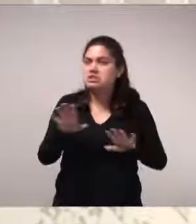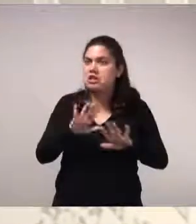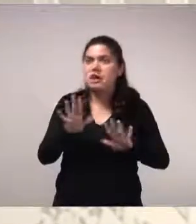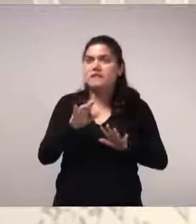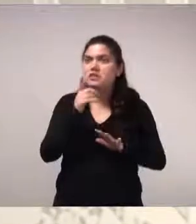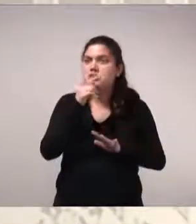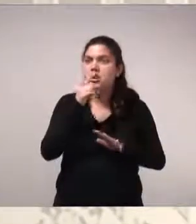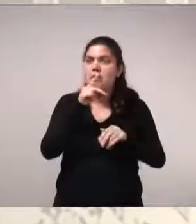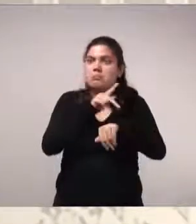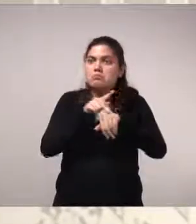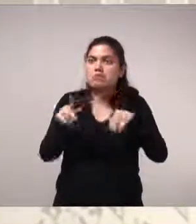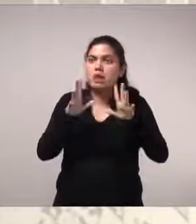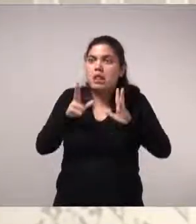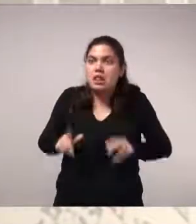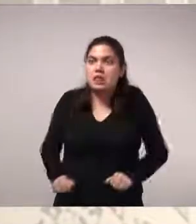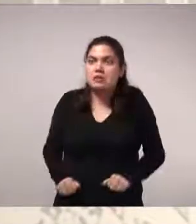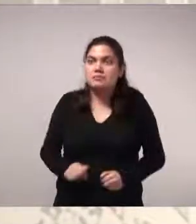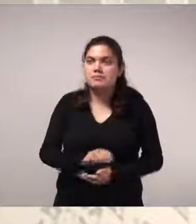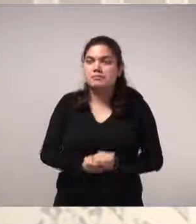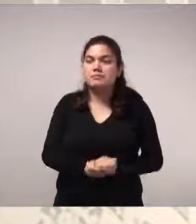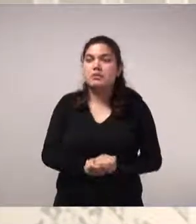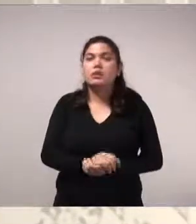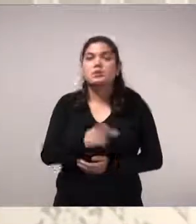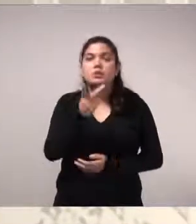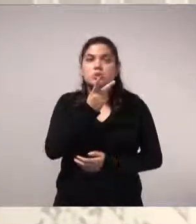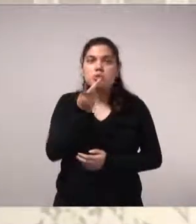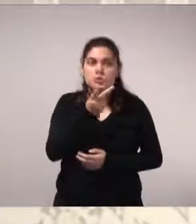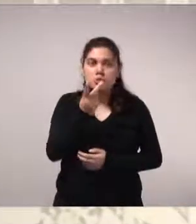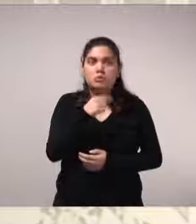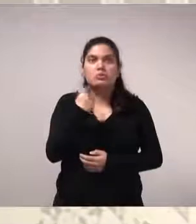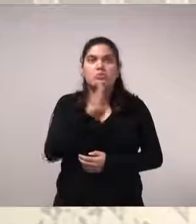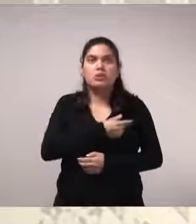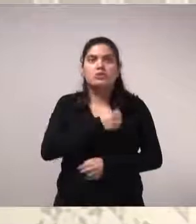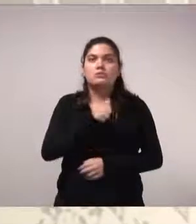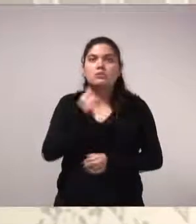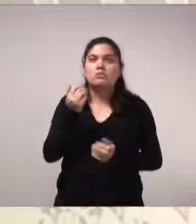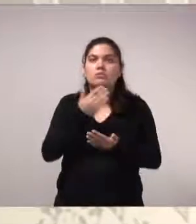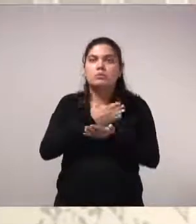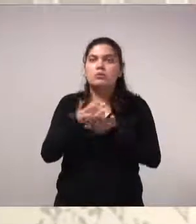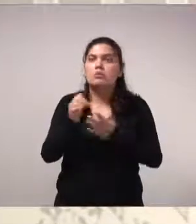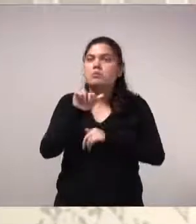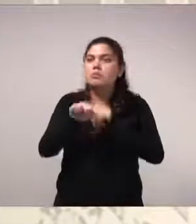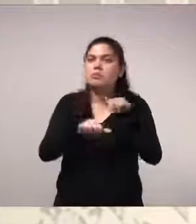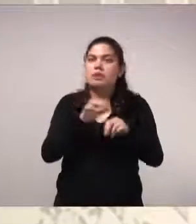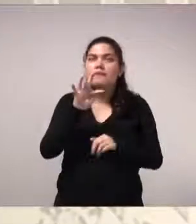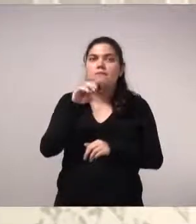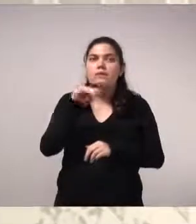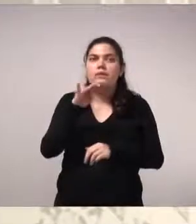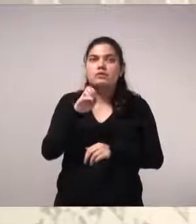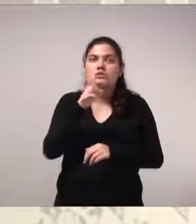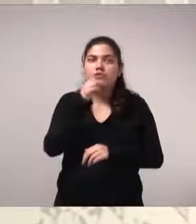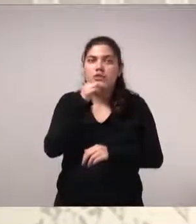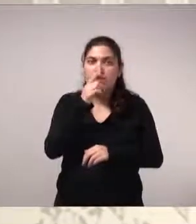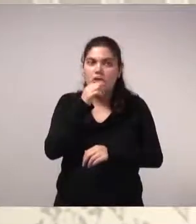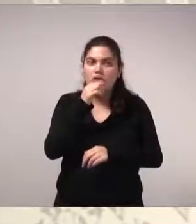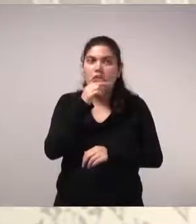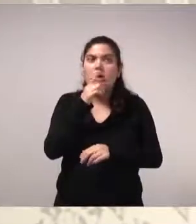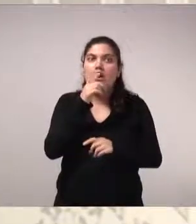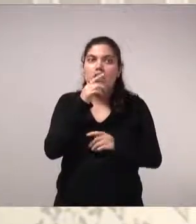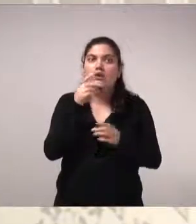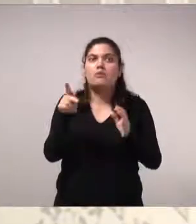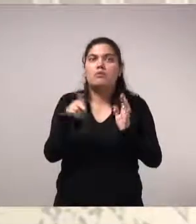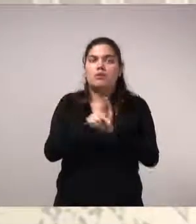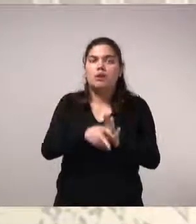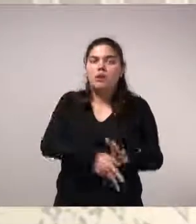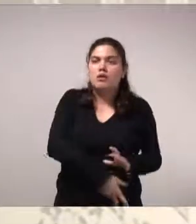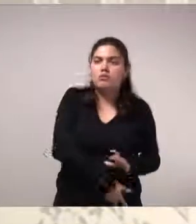segundo momento, nós começamos a substituir a fonte de água por água bruta, de poço